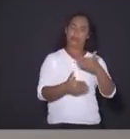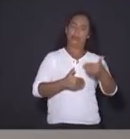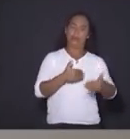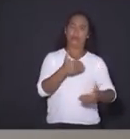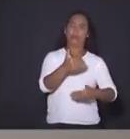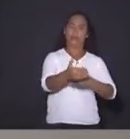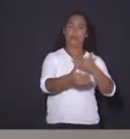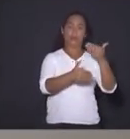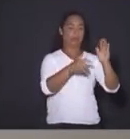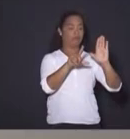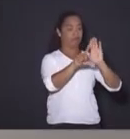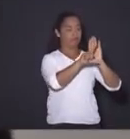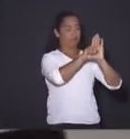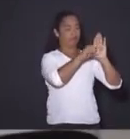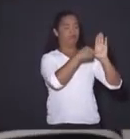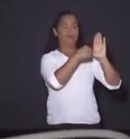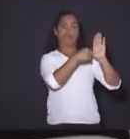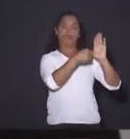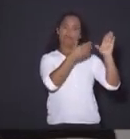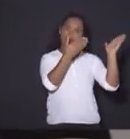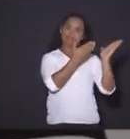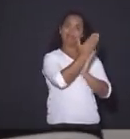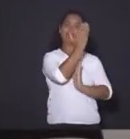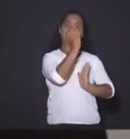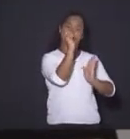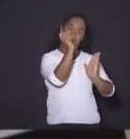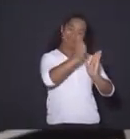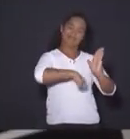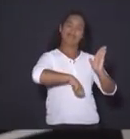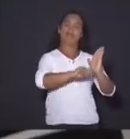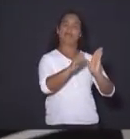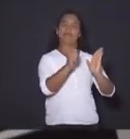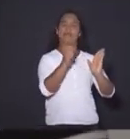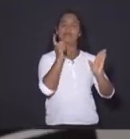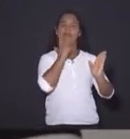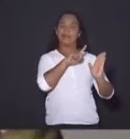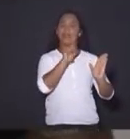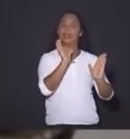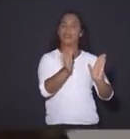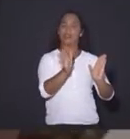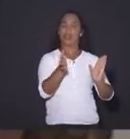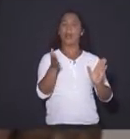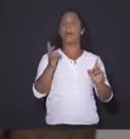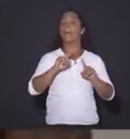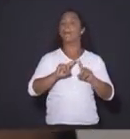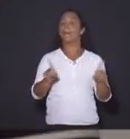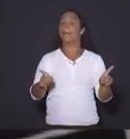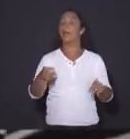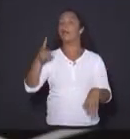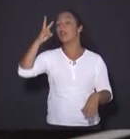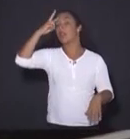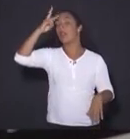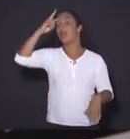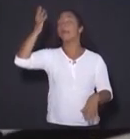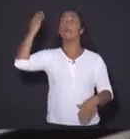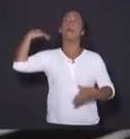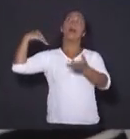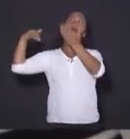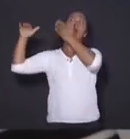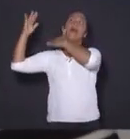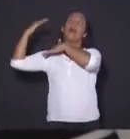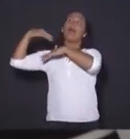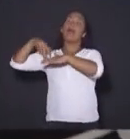hoje é uma lei de diretrizes nacionais é bom lembrar que o primeiro protagonista que levantou na